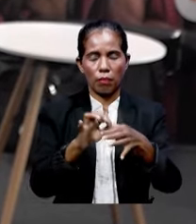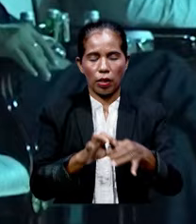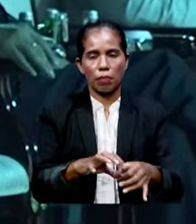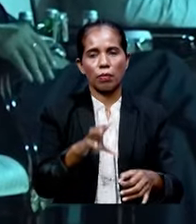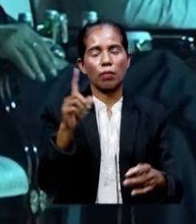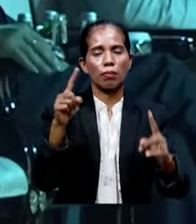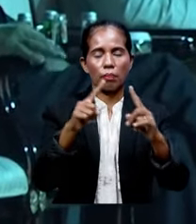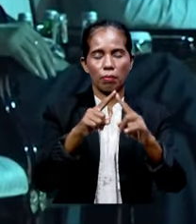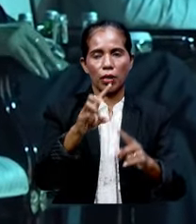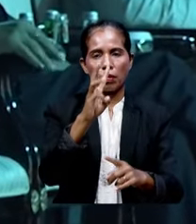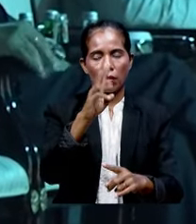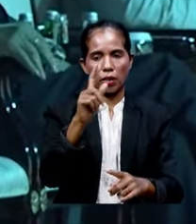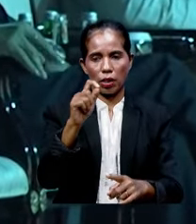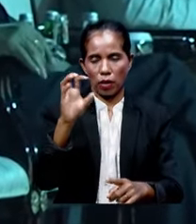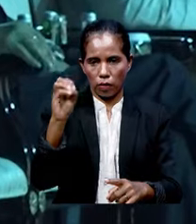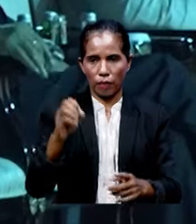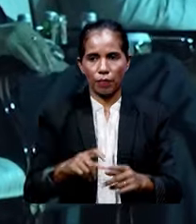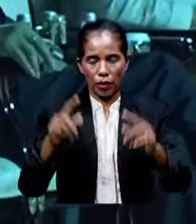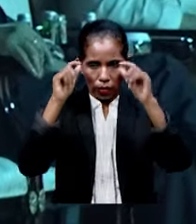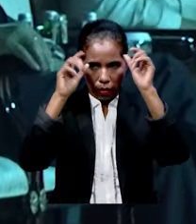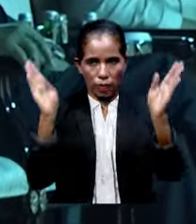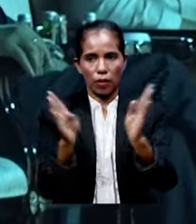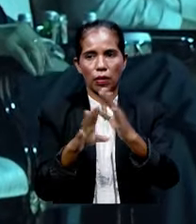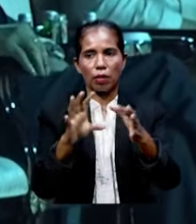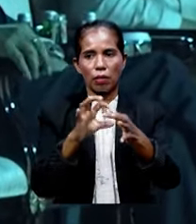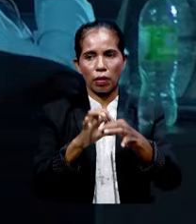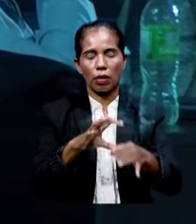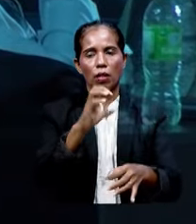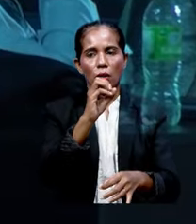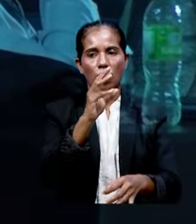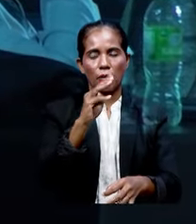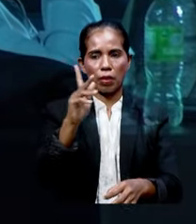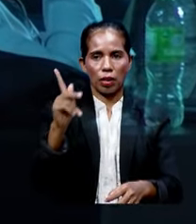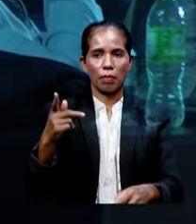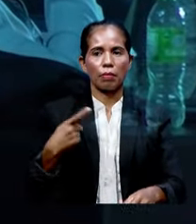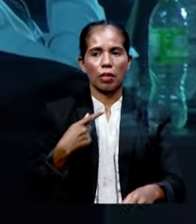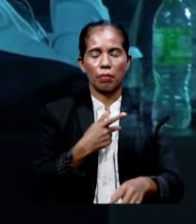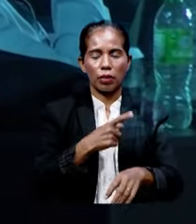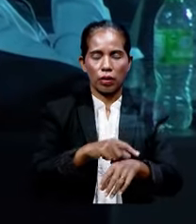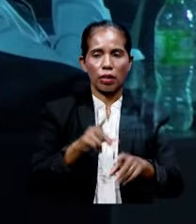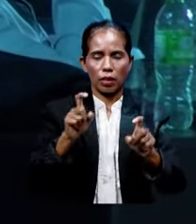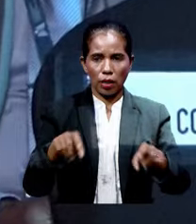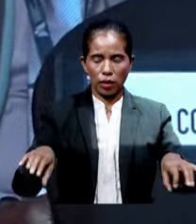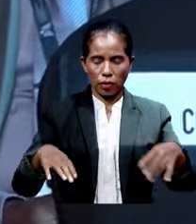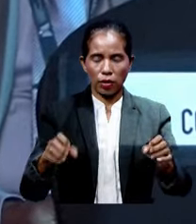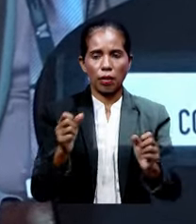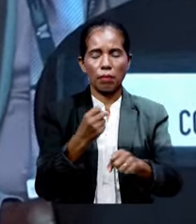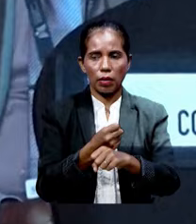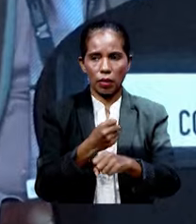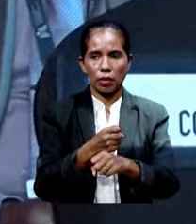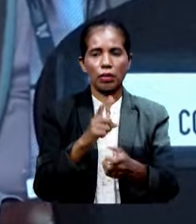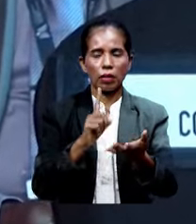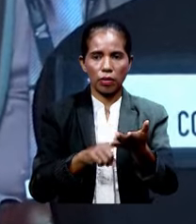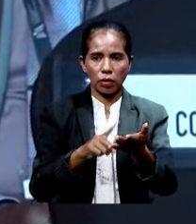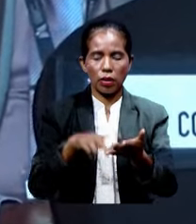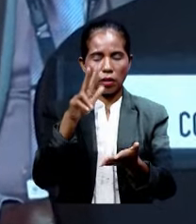WTO. Governante ne hatutan Timor-Leste saya na membro pleno ba OMK, maybe Parlamento Nasional tem que serviço makas ho di diskuti